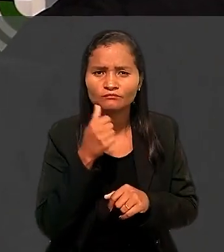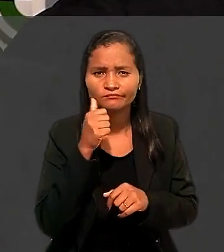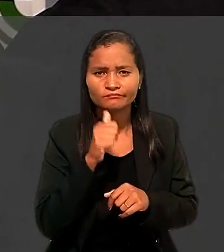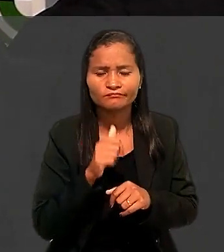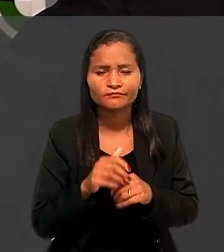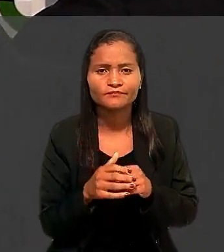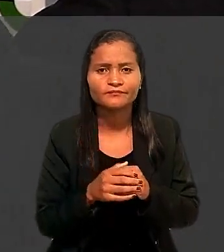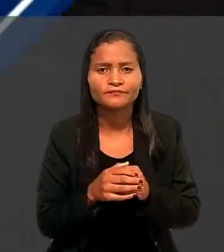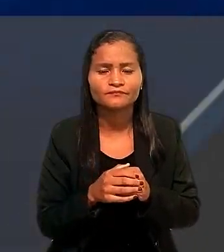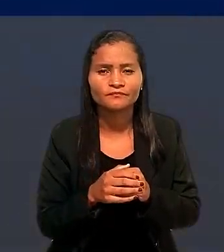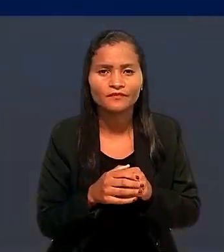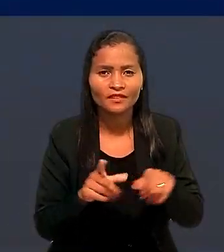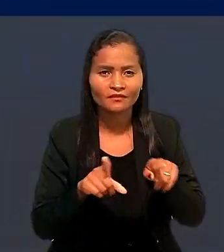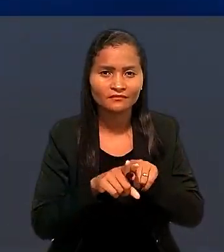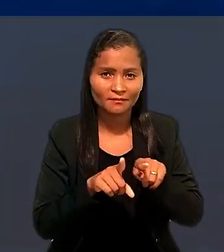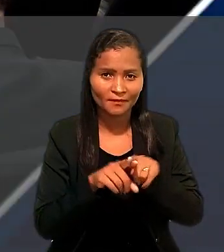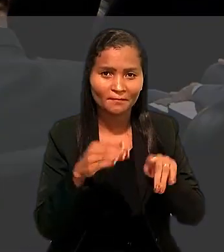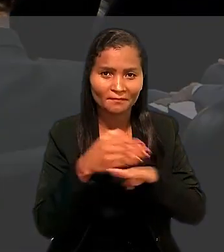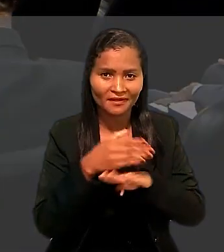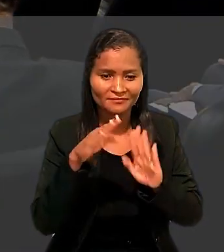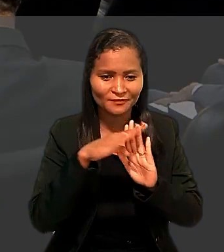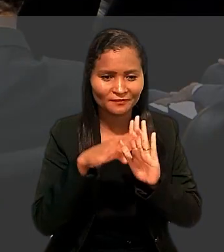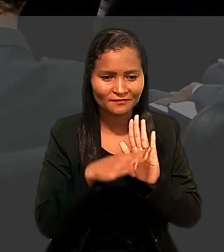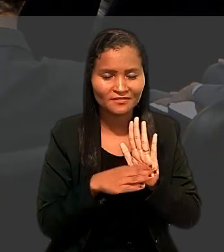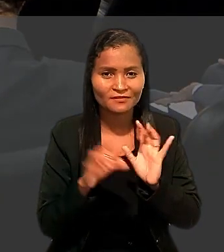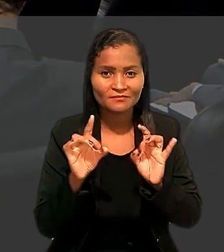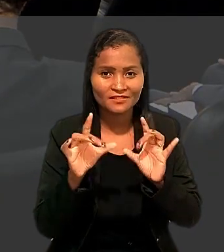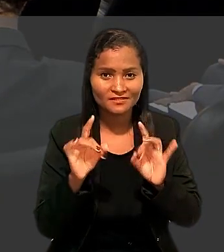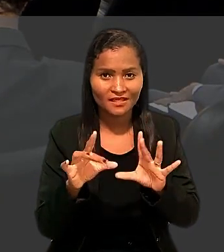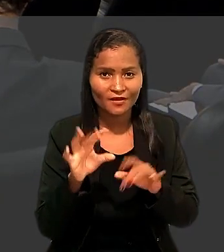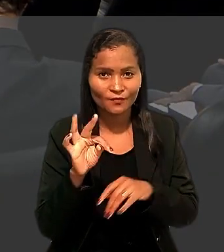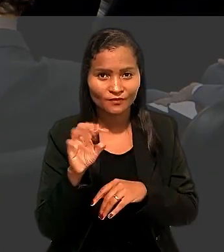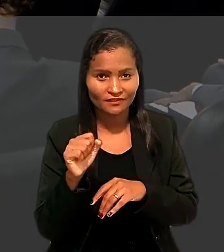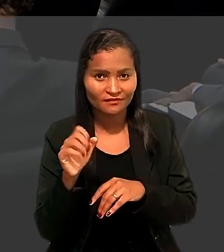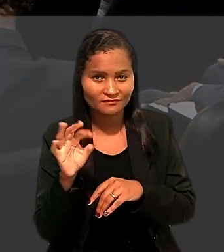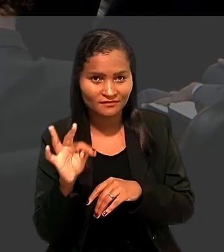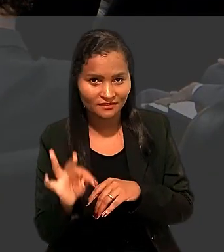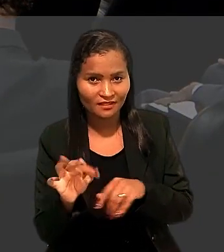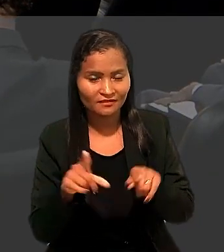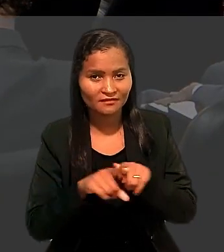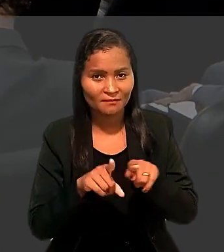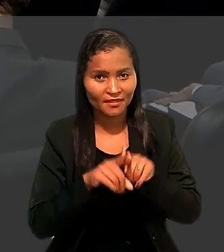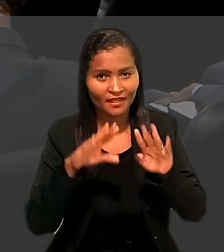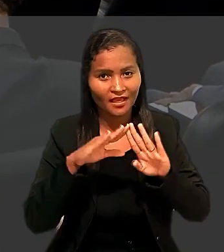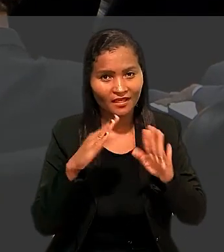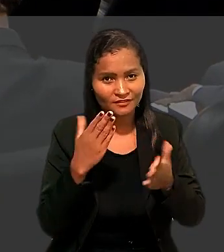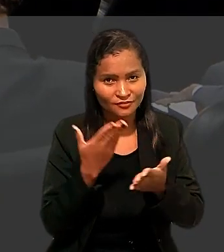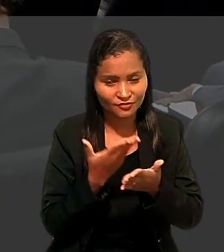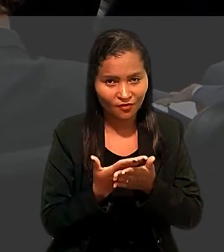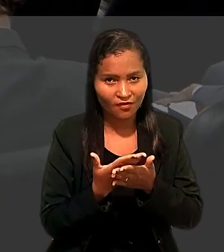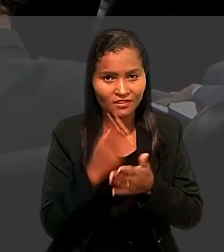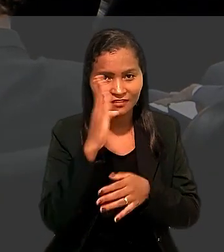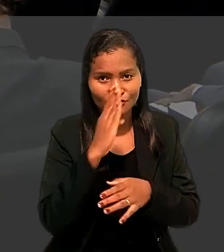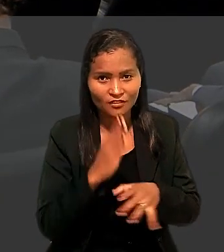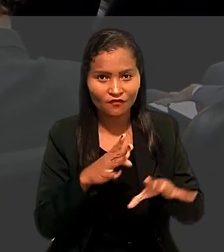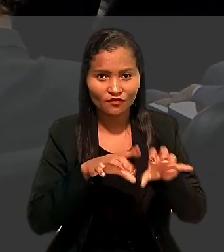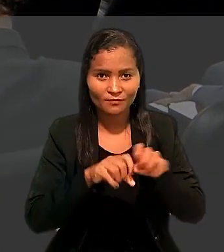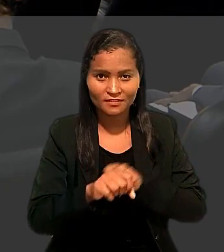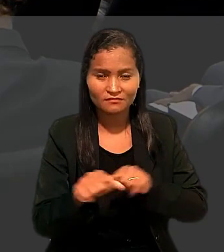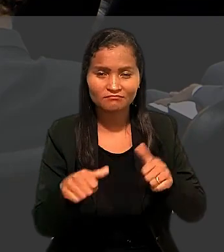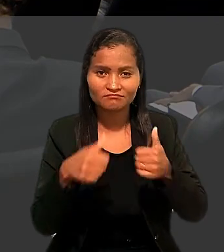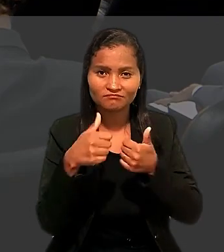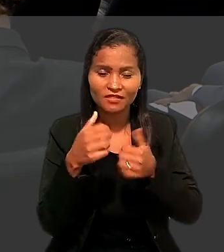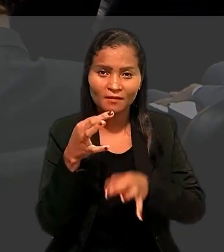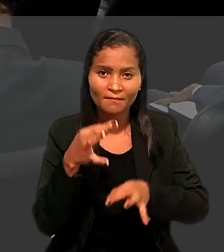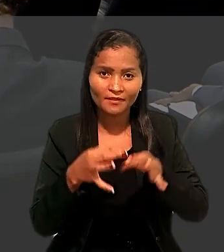todas e todos. Também como parte da programação especial, o Tribunal Superior do Trabalho e a Escola Nacional de Formação